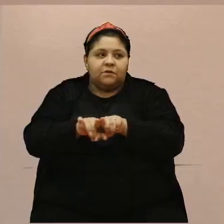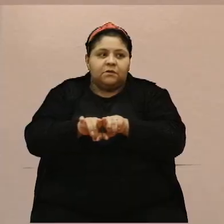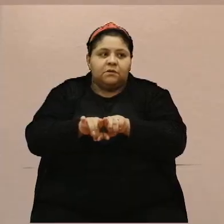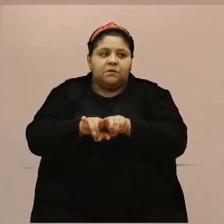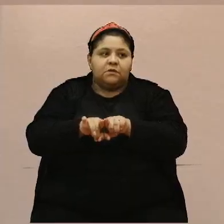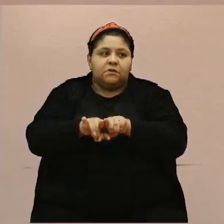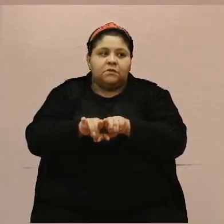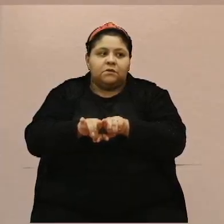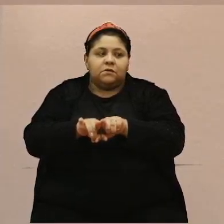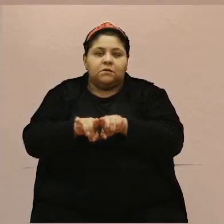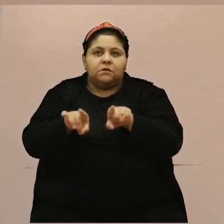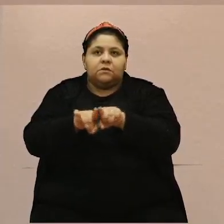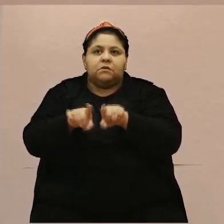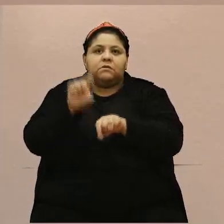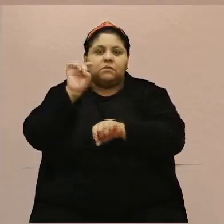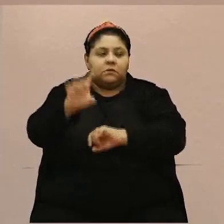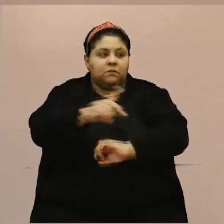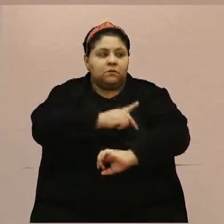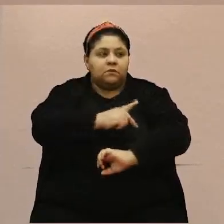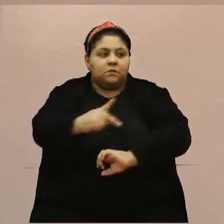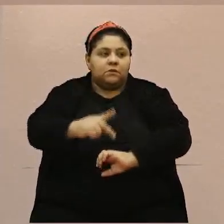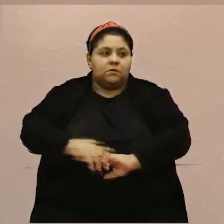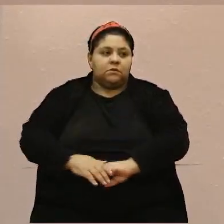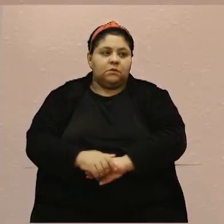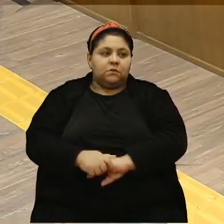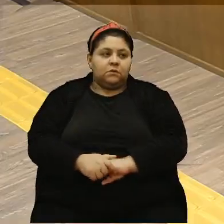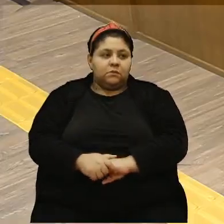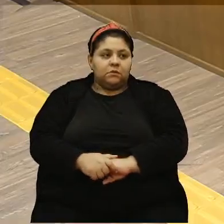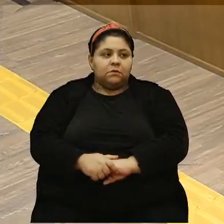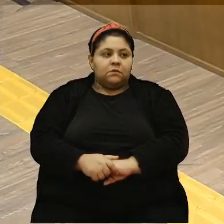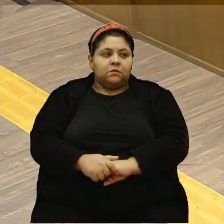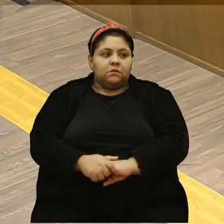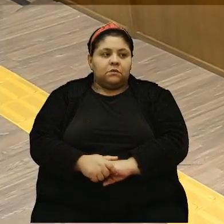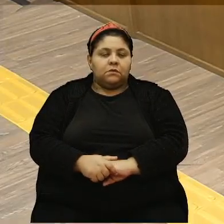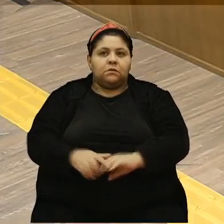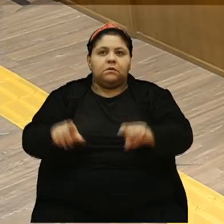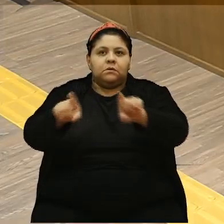coisas aconteçam. Era isso, senhora presidente. Obrigada. Obrigada, vereadora Daiane Mello.